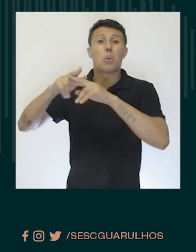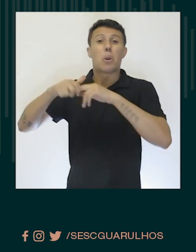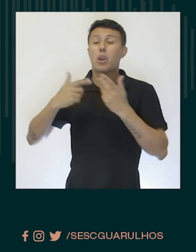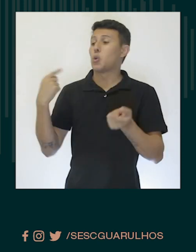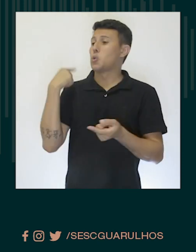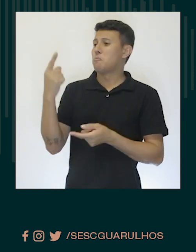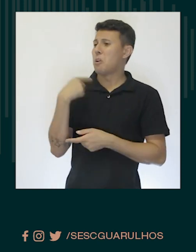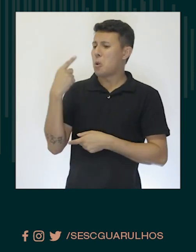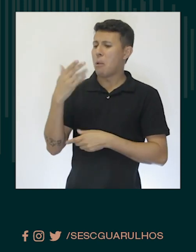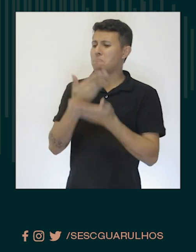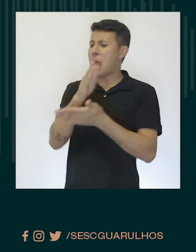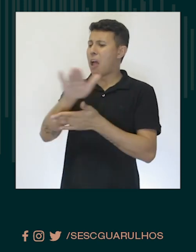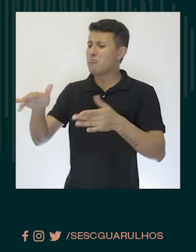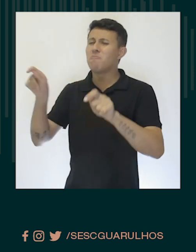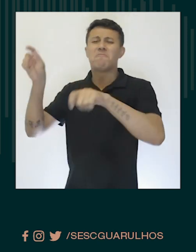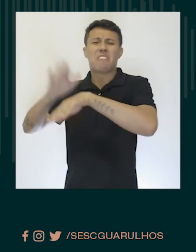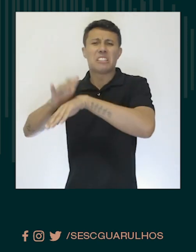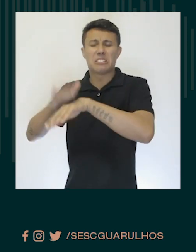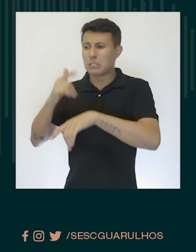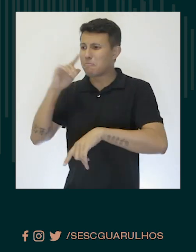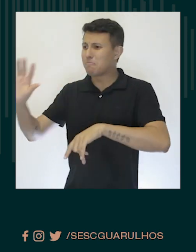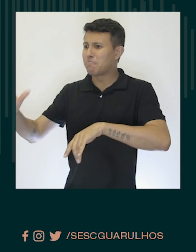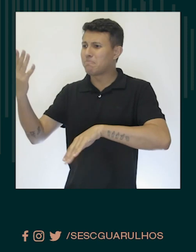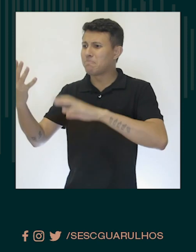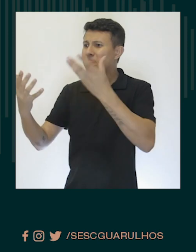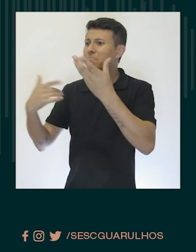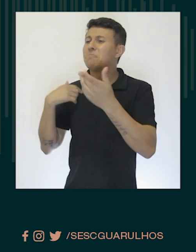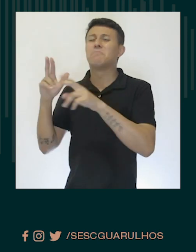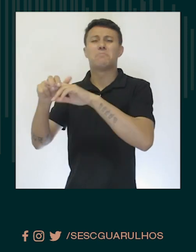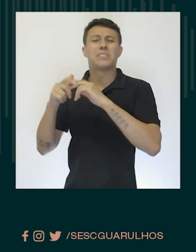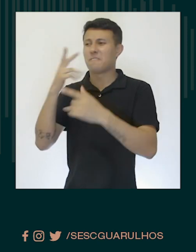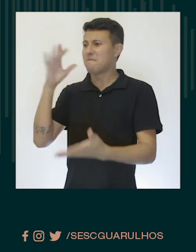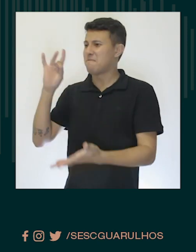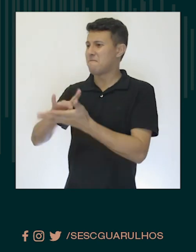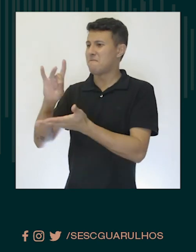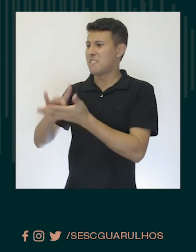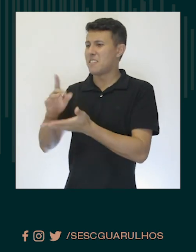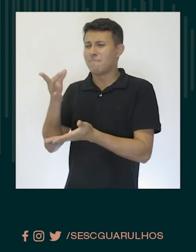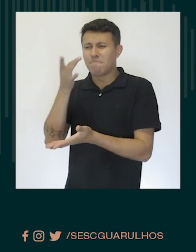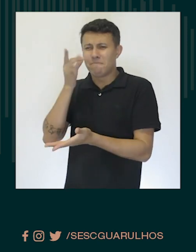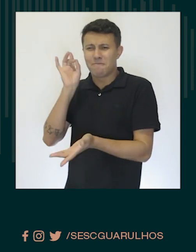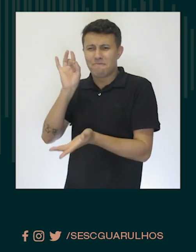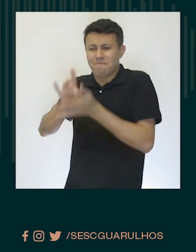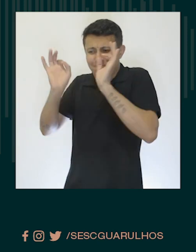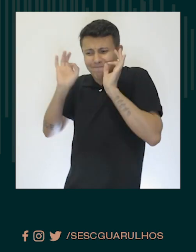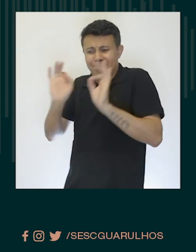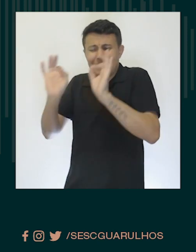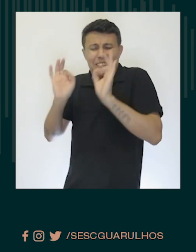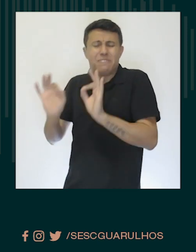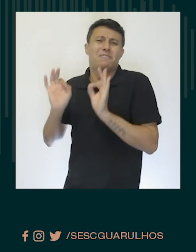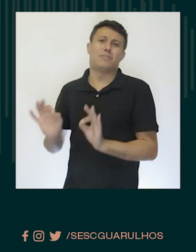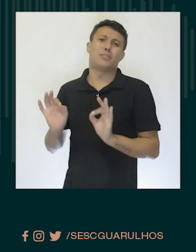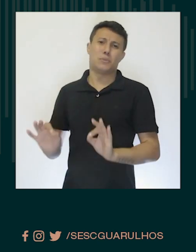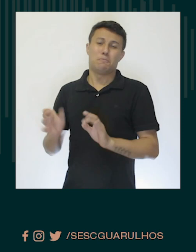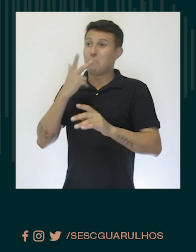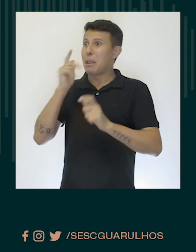uma forma que o conhecimento, ele parece mais real, ele parece mais conciso, ele parece possível, né?